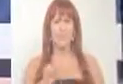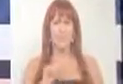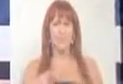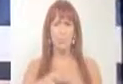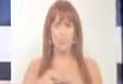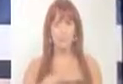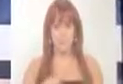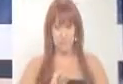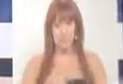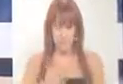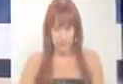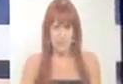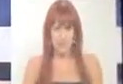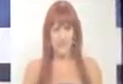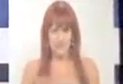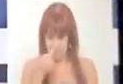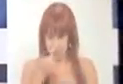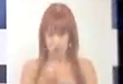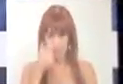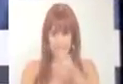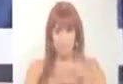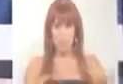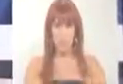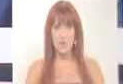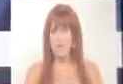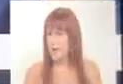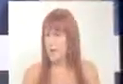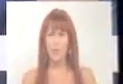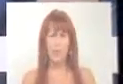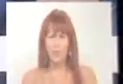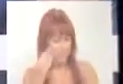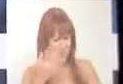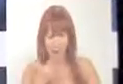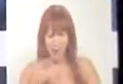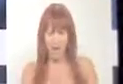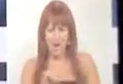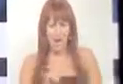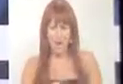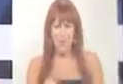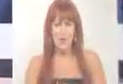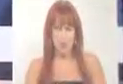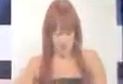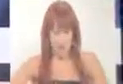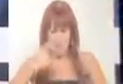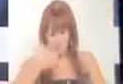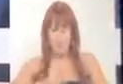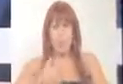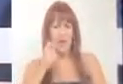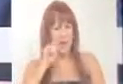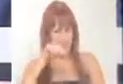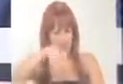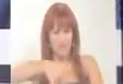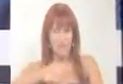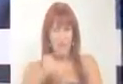nossa problemática, esta nossa realidade de proximidade com os cidadãos, que é uma incontornável, até do ponto de vista do enriquecimento pessoal de quem está